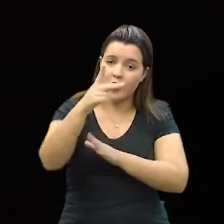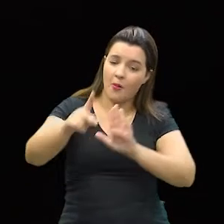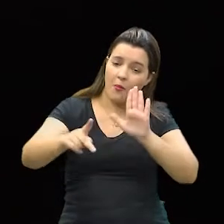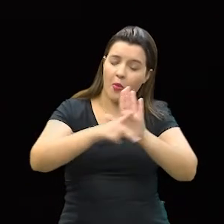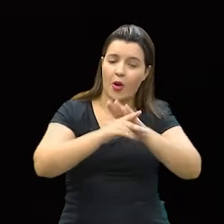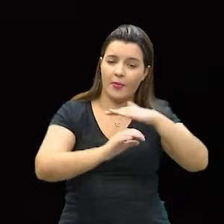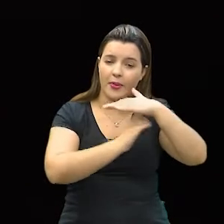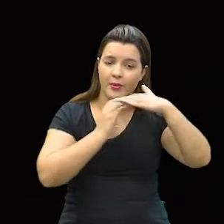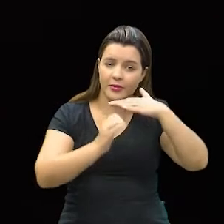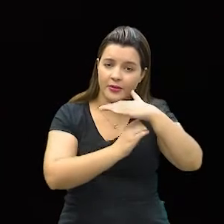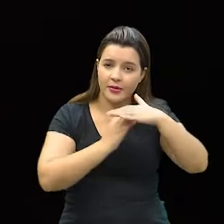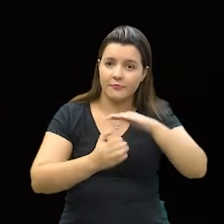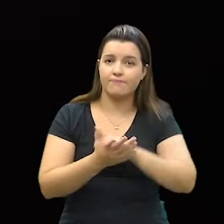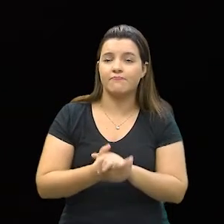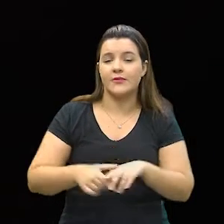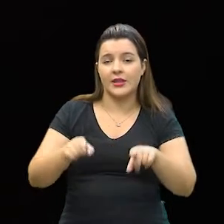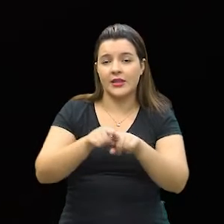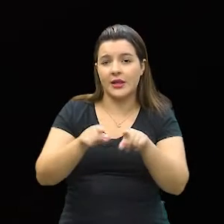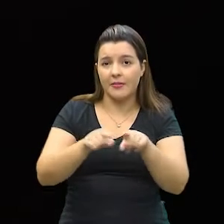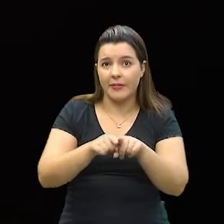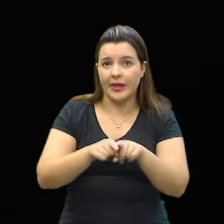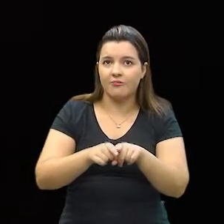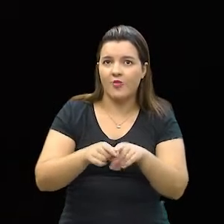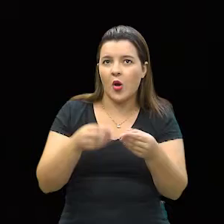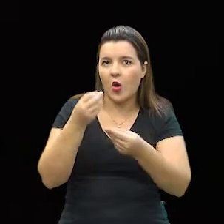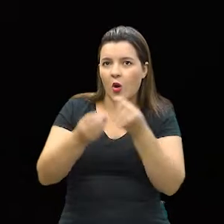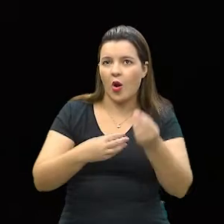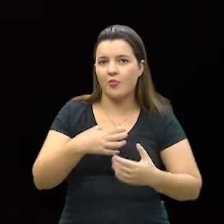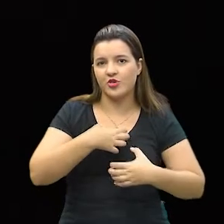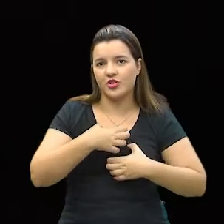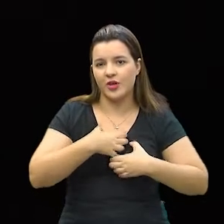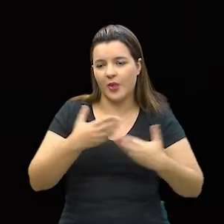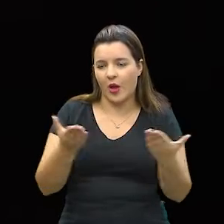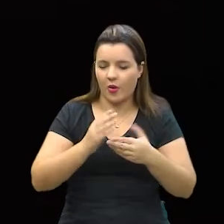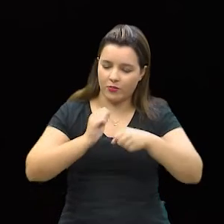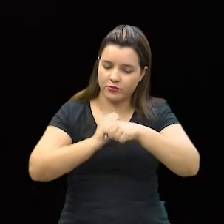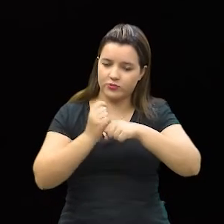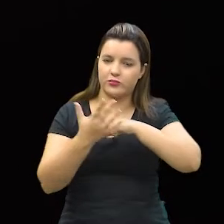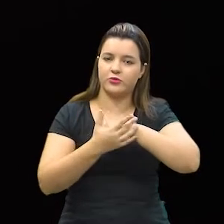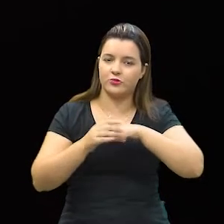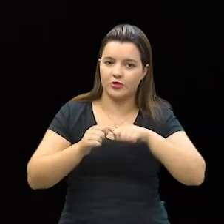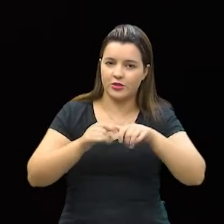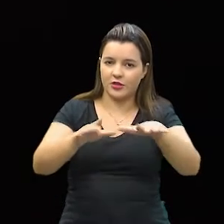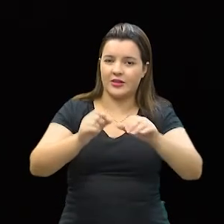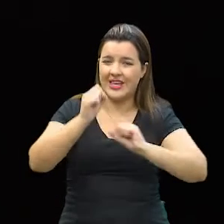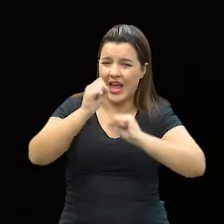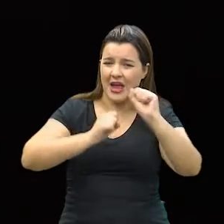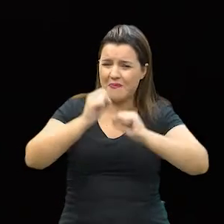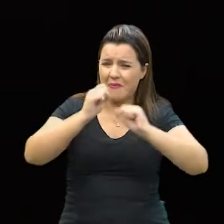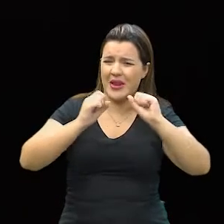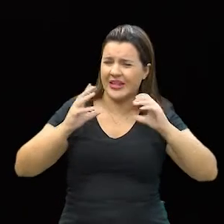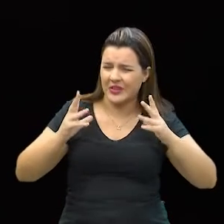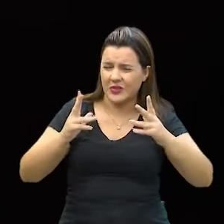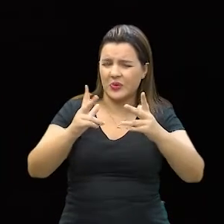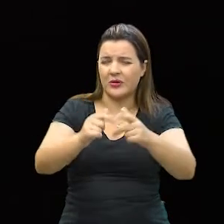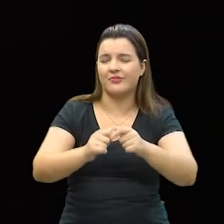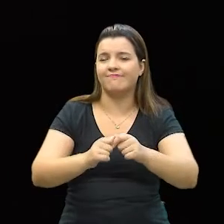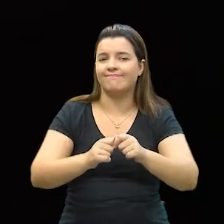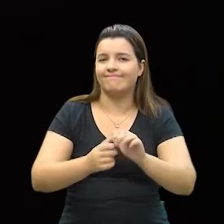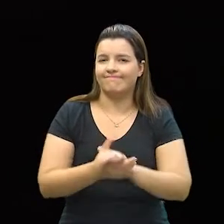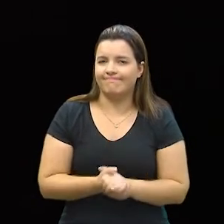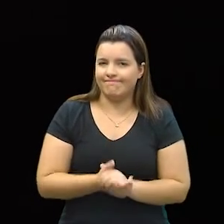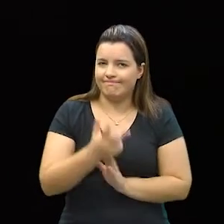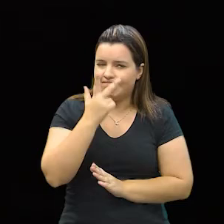falasse um pouquinho desse momento de pandemia. As empresas, as indústrias como um todo, elas se